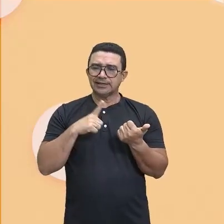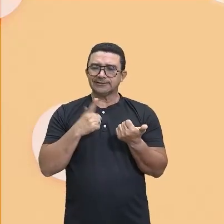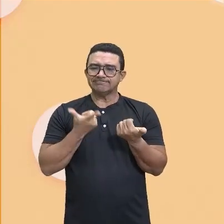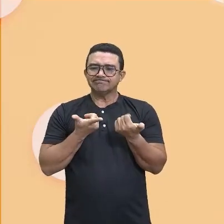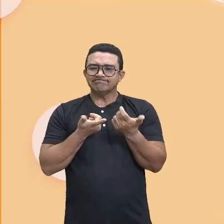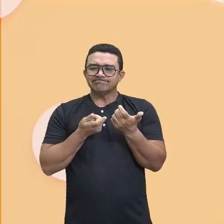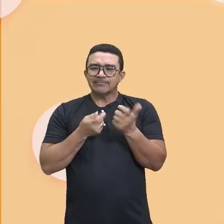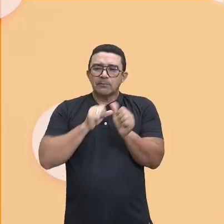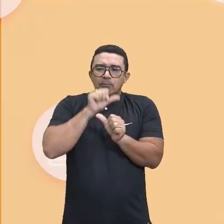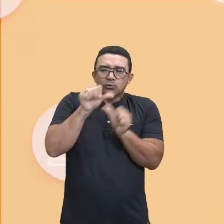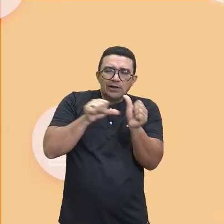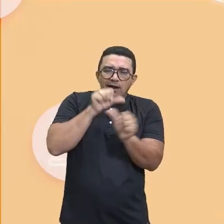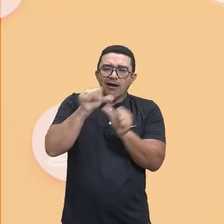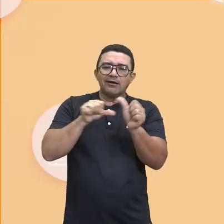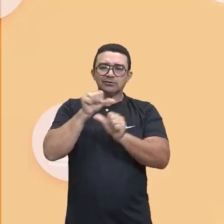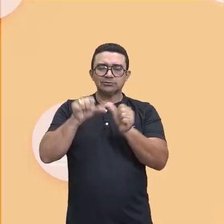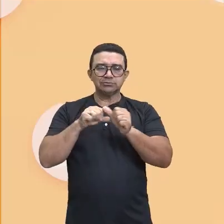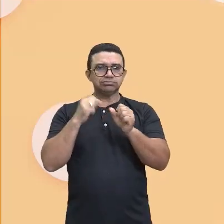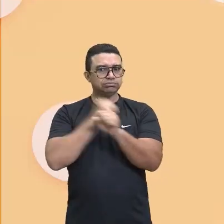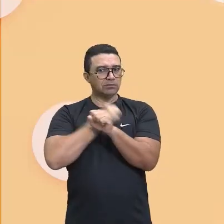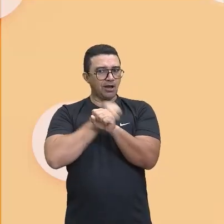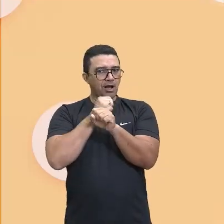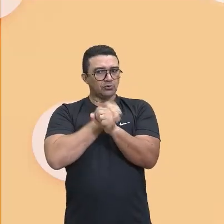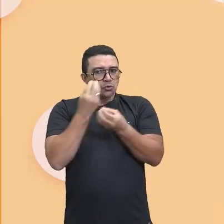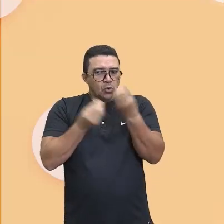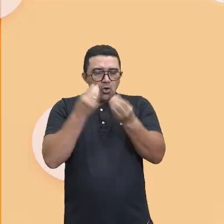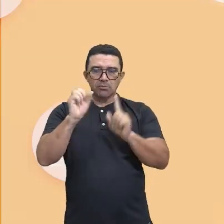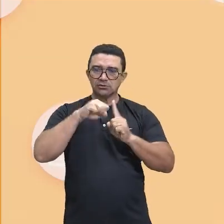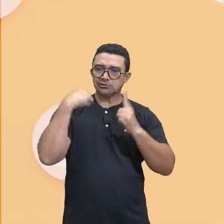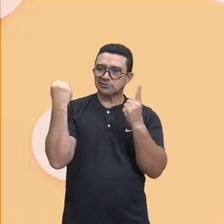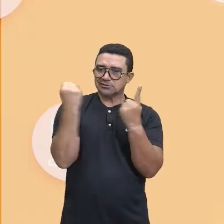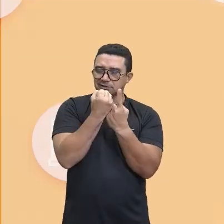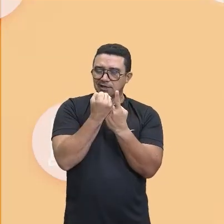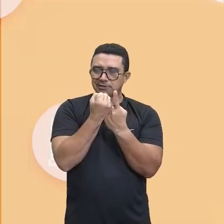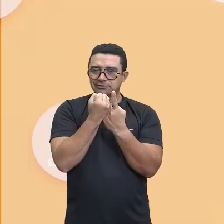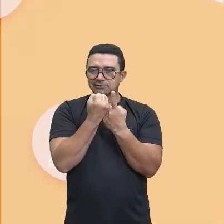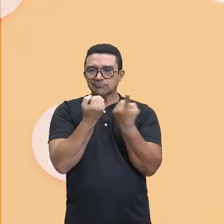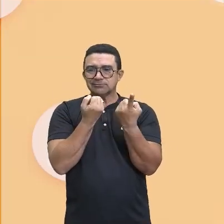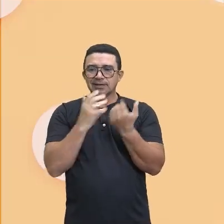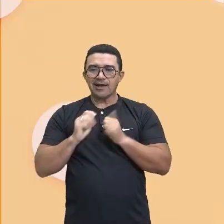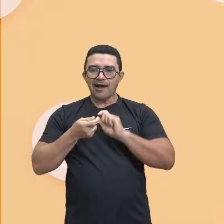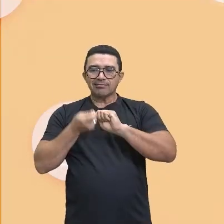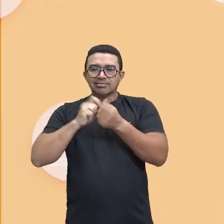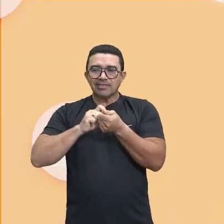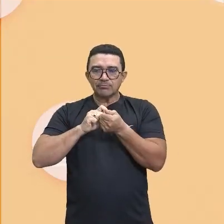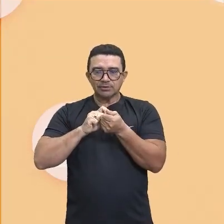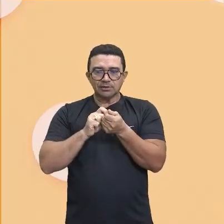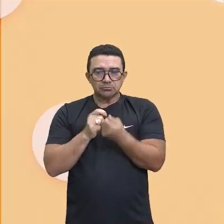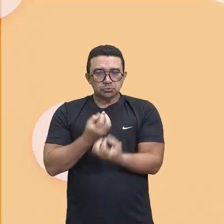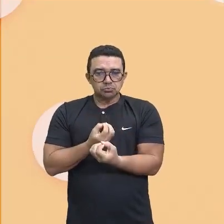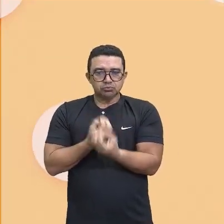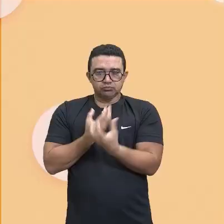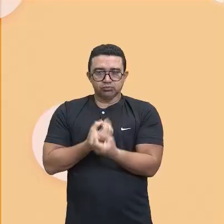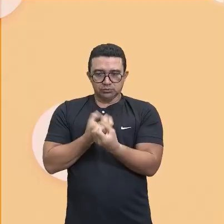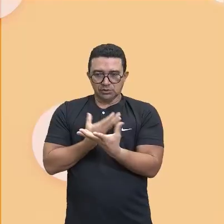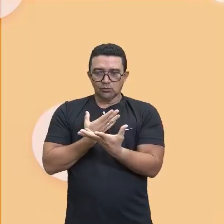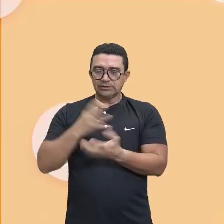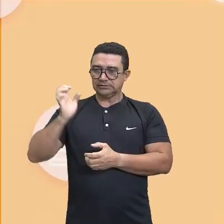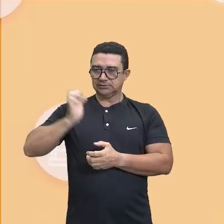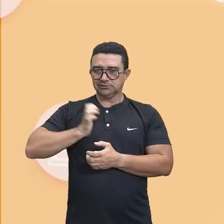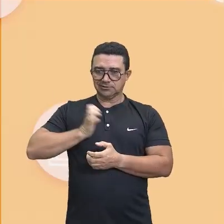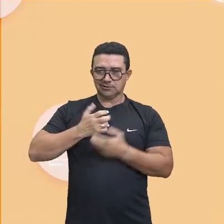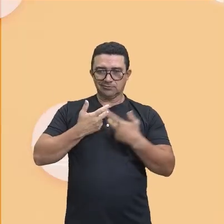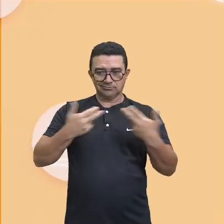já há muito tempo, né, como as sociedades vão lidando com a produção de riquezas. E como a gente sabe, nem todo mundo